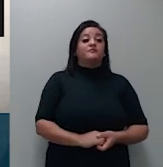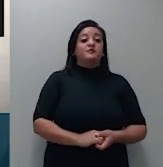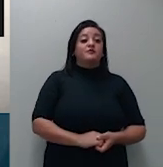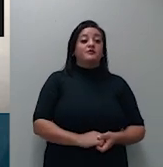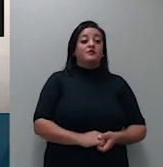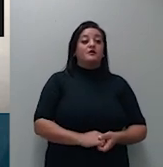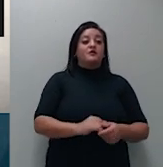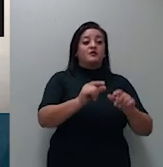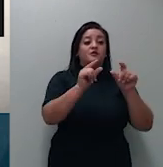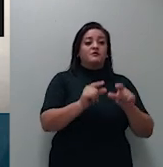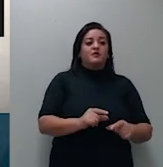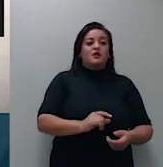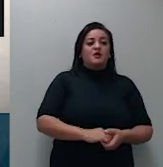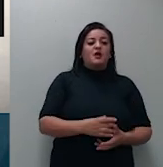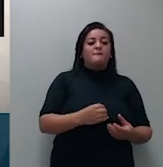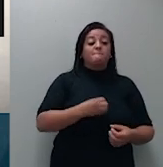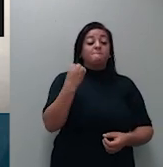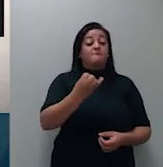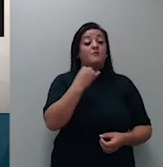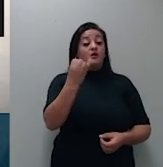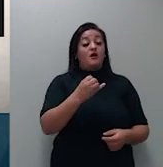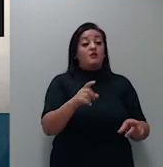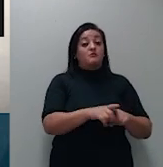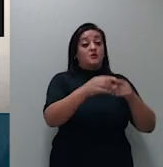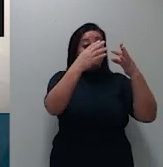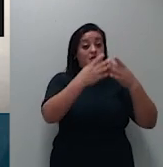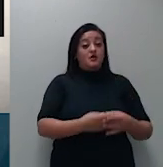os pontos são muito